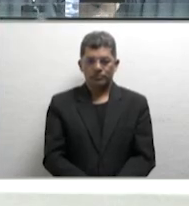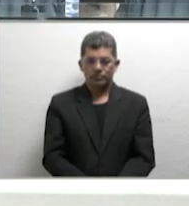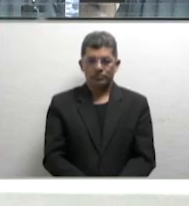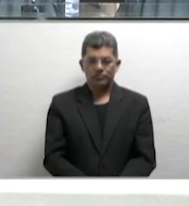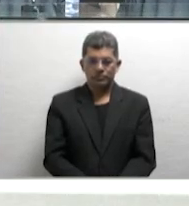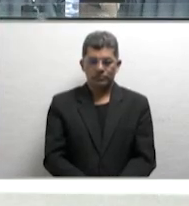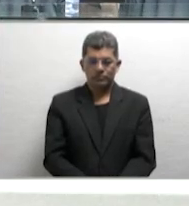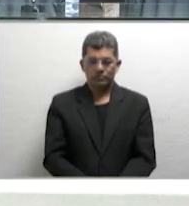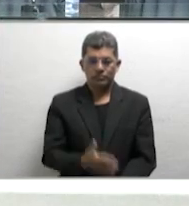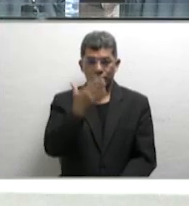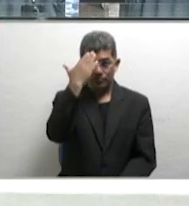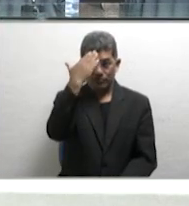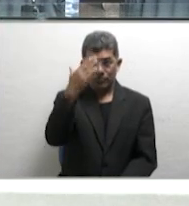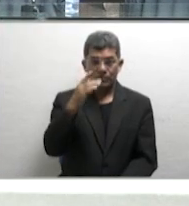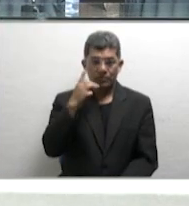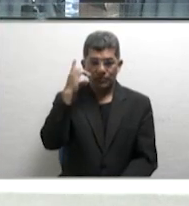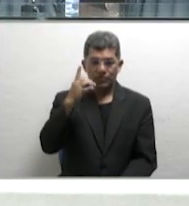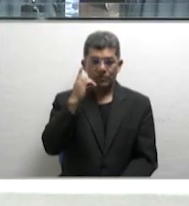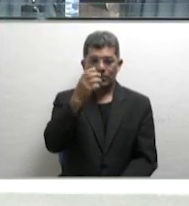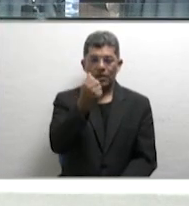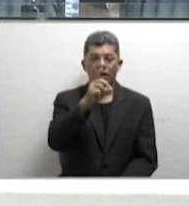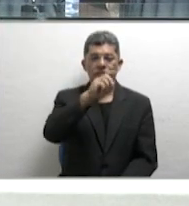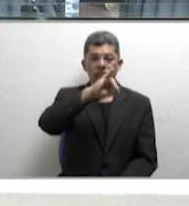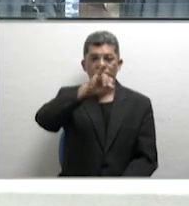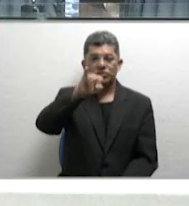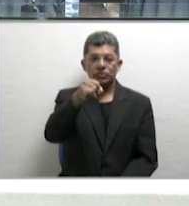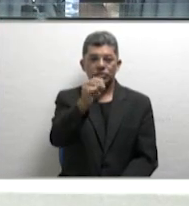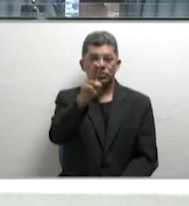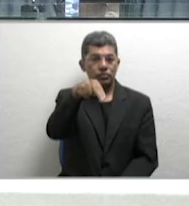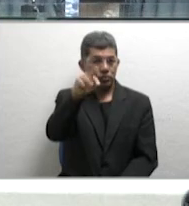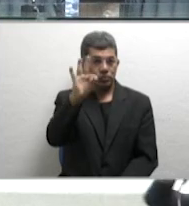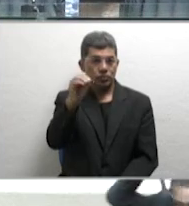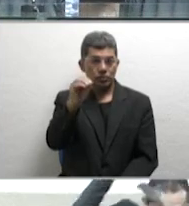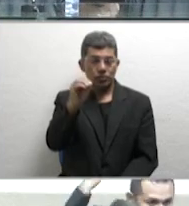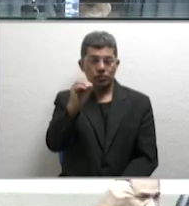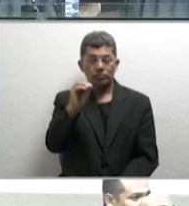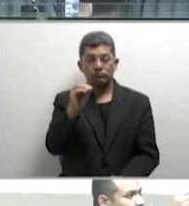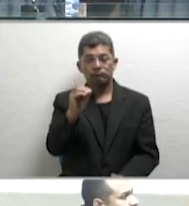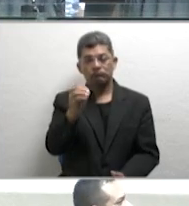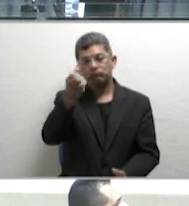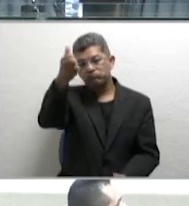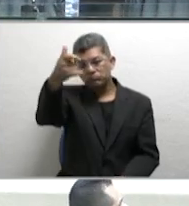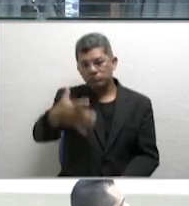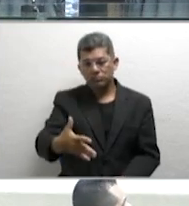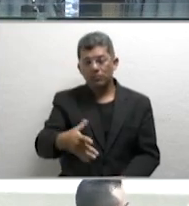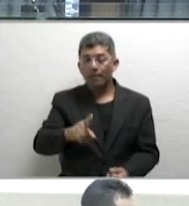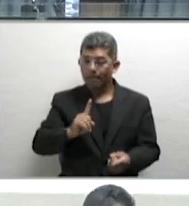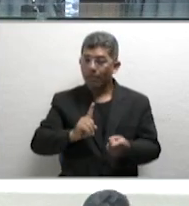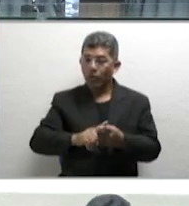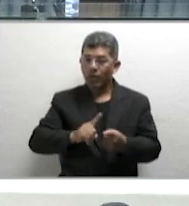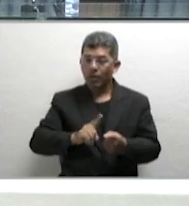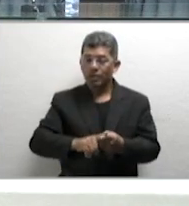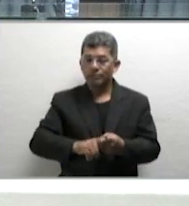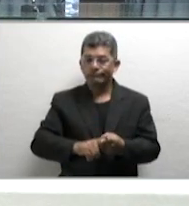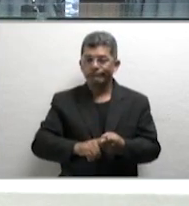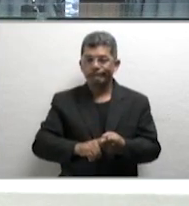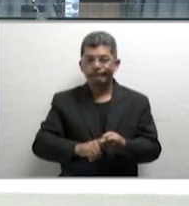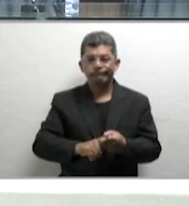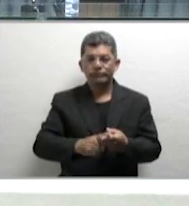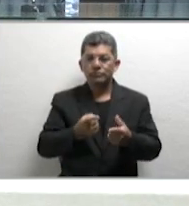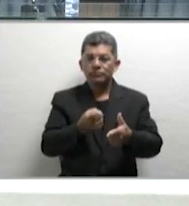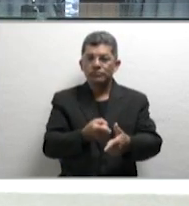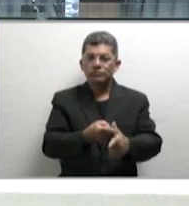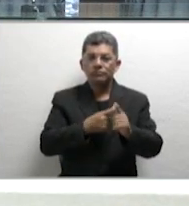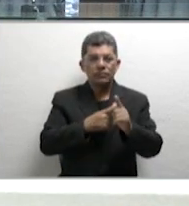Obrigado, deputado Adjunto Afonso, pelo brilhante posicionamento, porque se estendeu a aviação